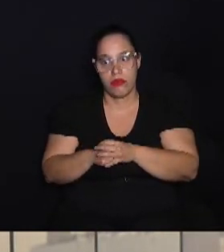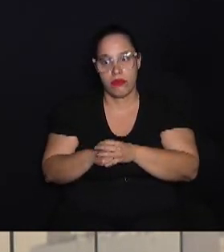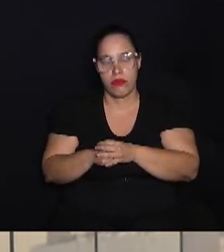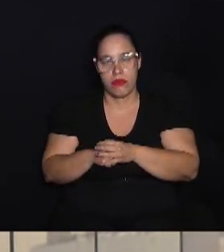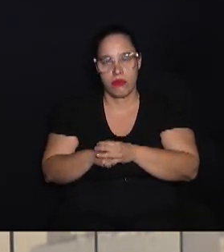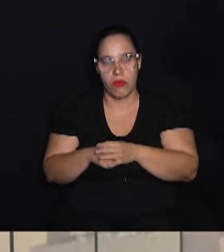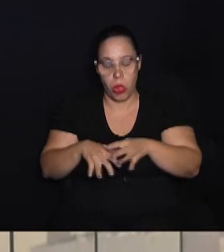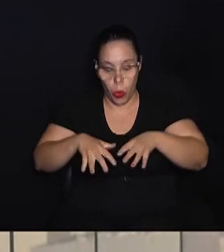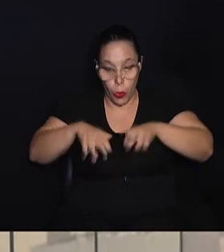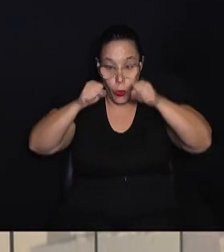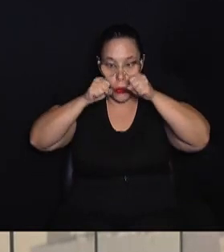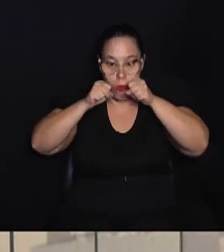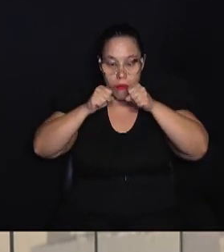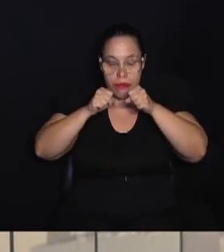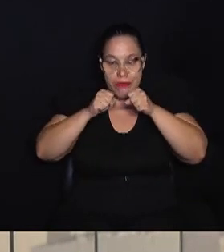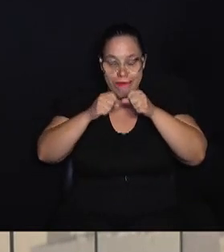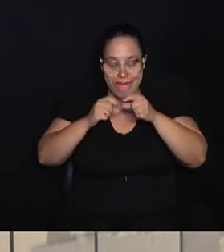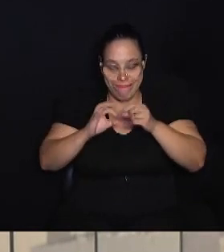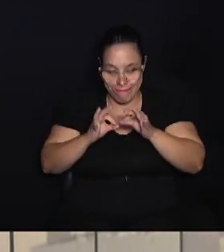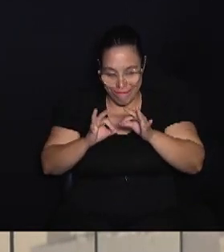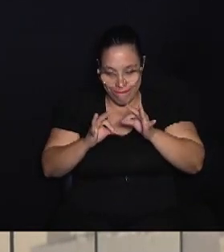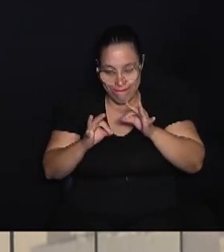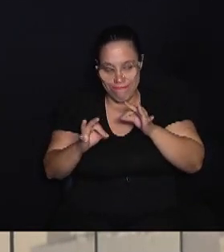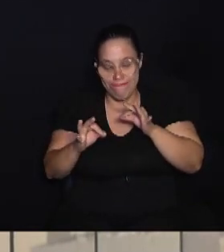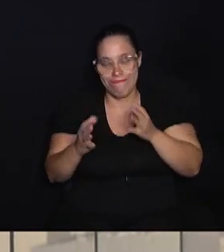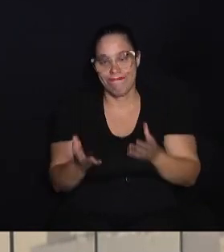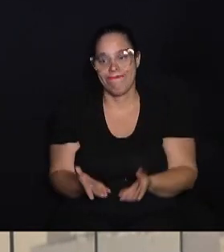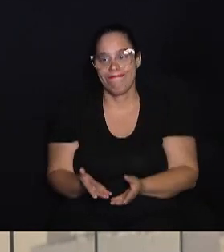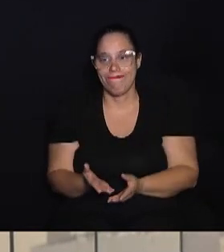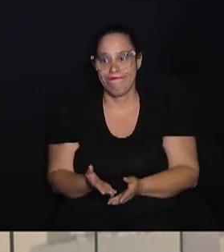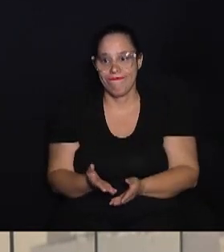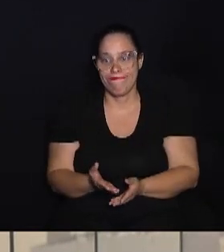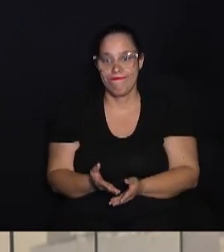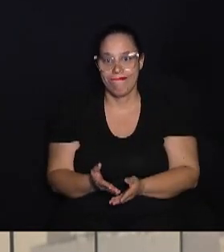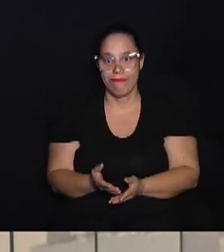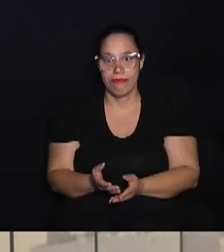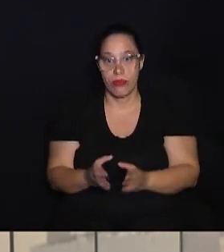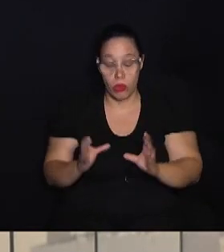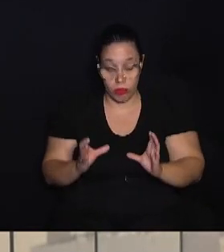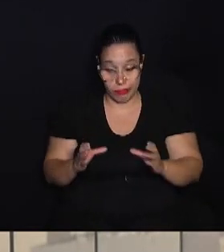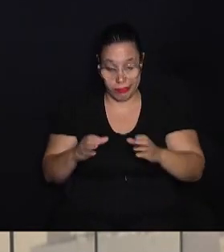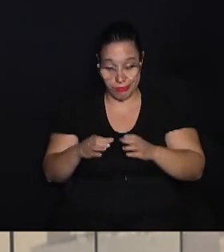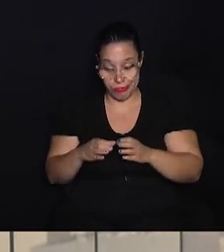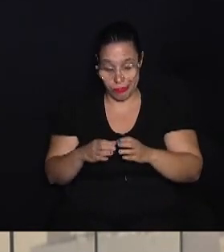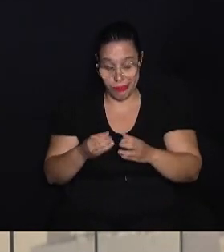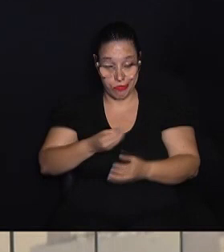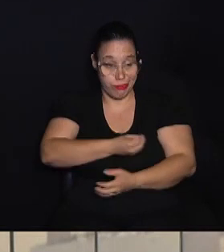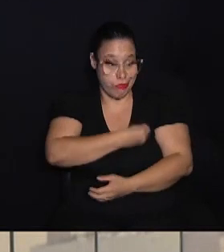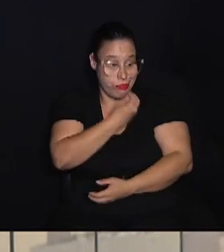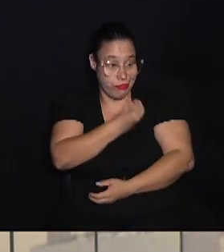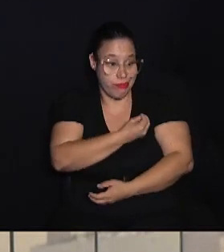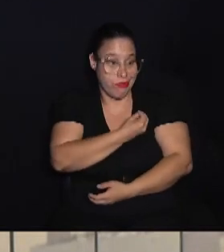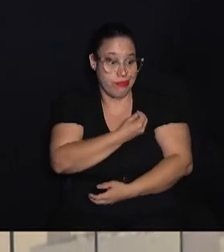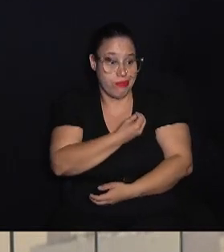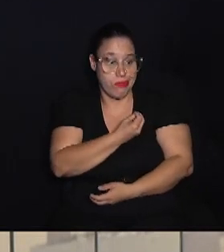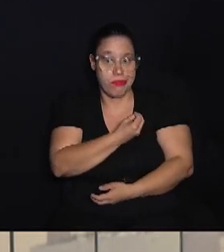as secas mais prolongadas. Em termos de cenários, né, a gente está vivendo o que a gente